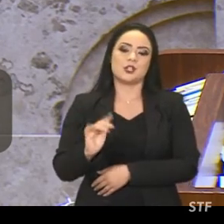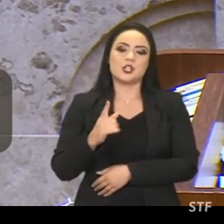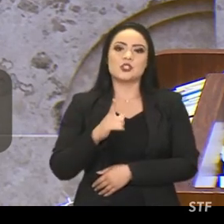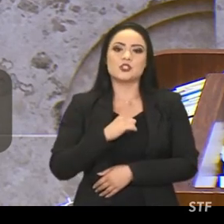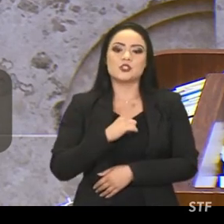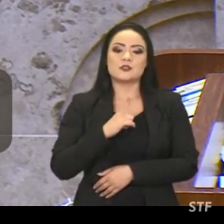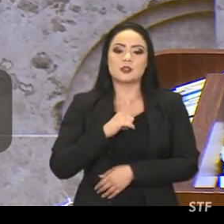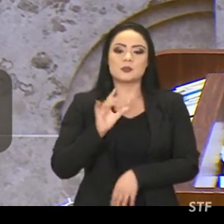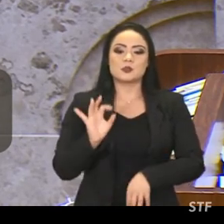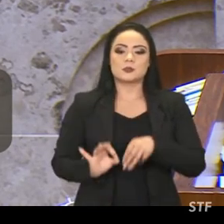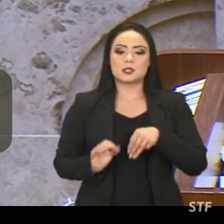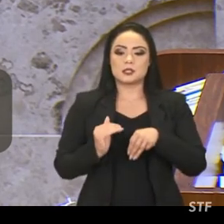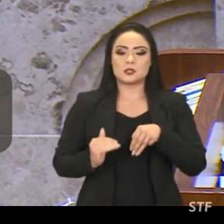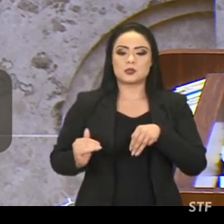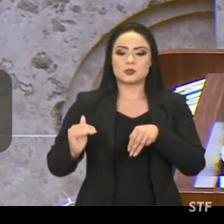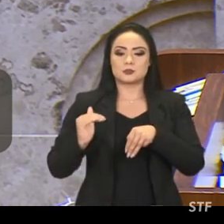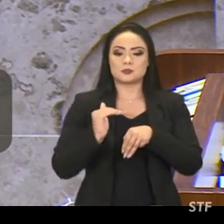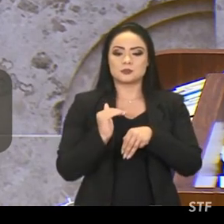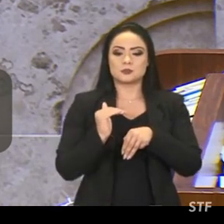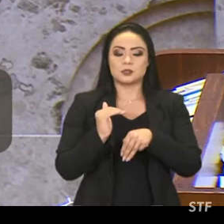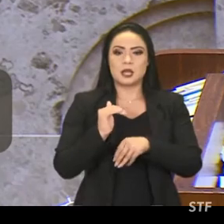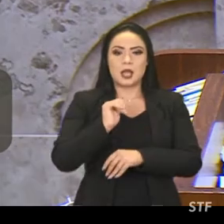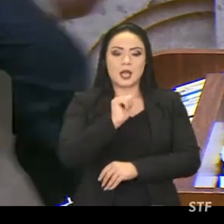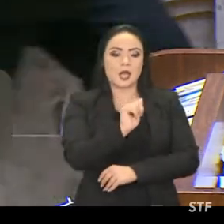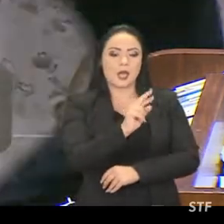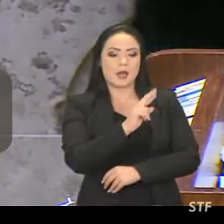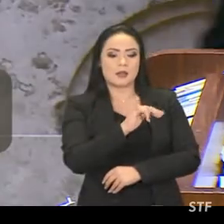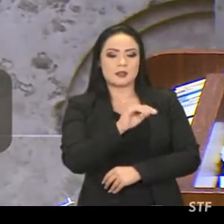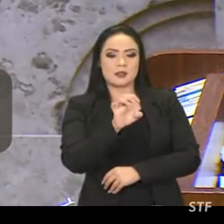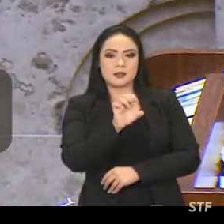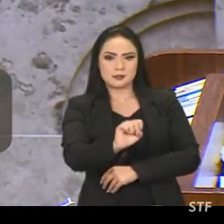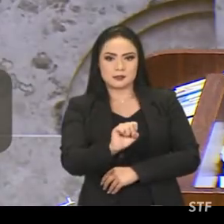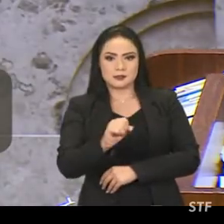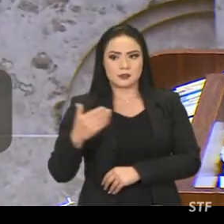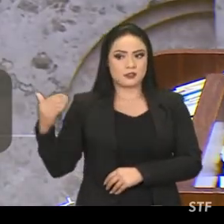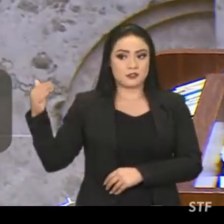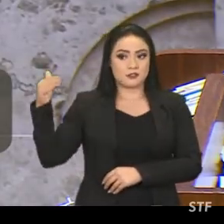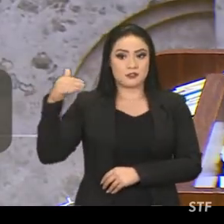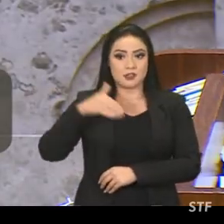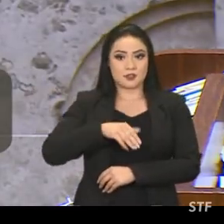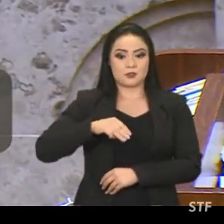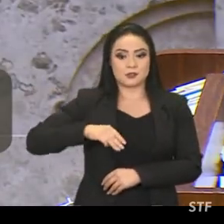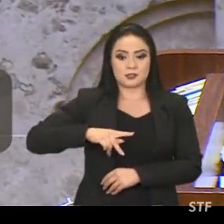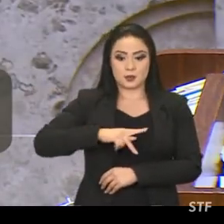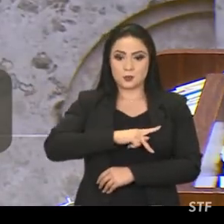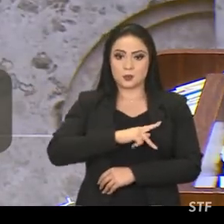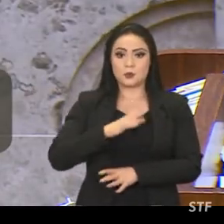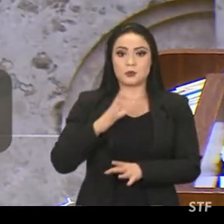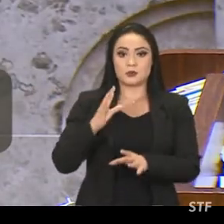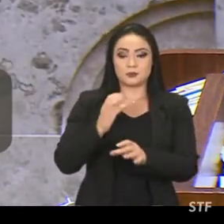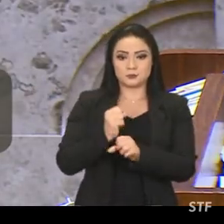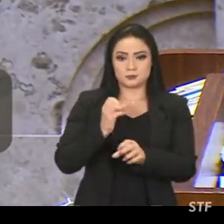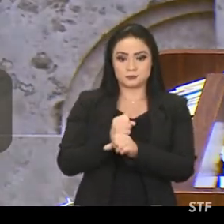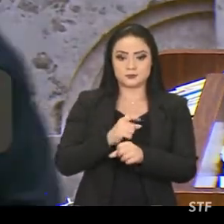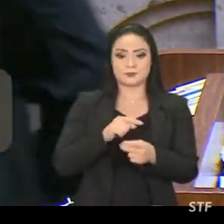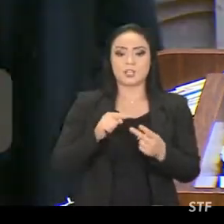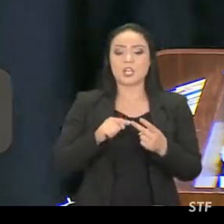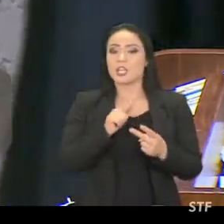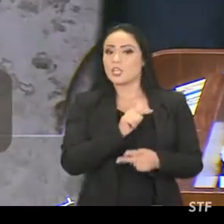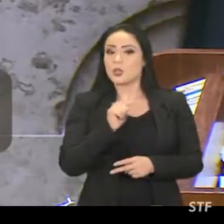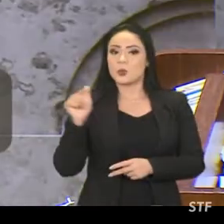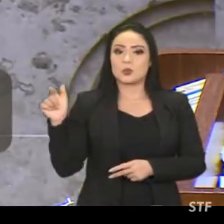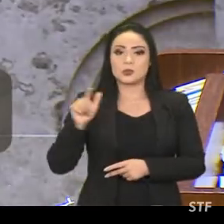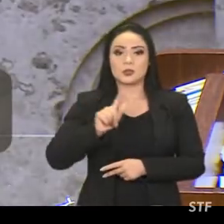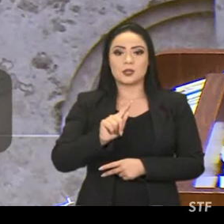o ministro Aires Brito, que veio do Ministério Público junto ao Tribunal de Contas, e o ministro Otávio Galotti, que